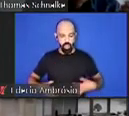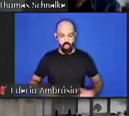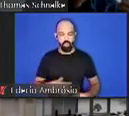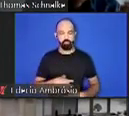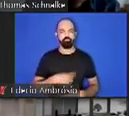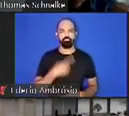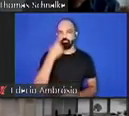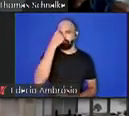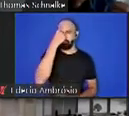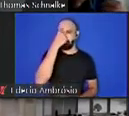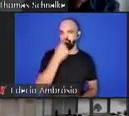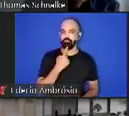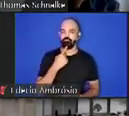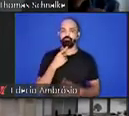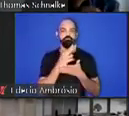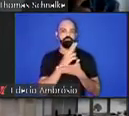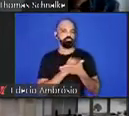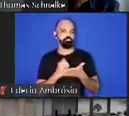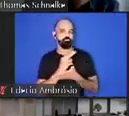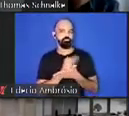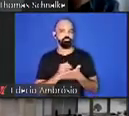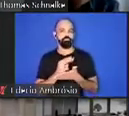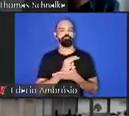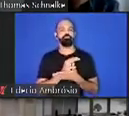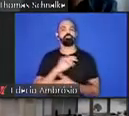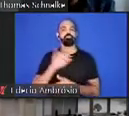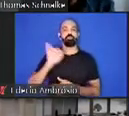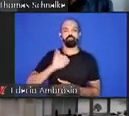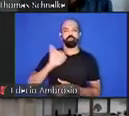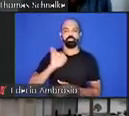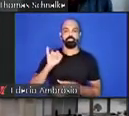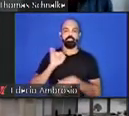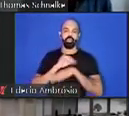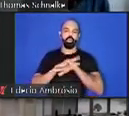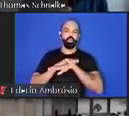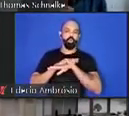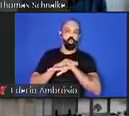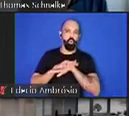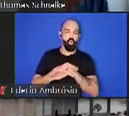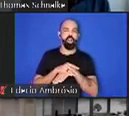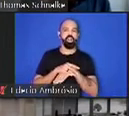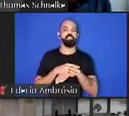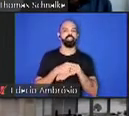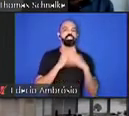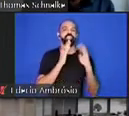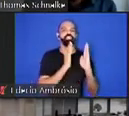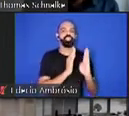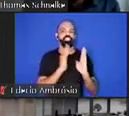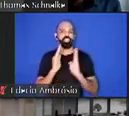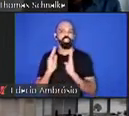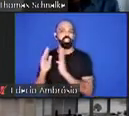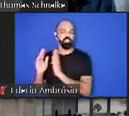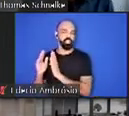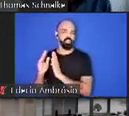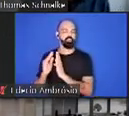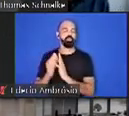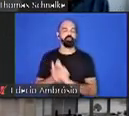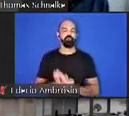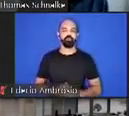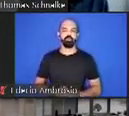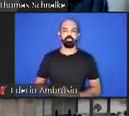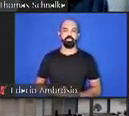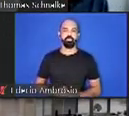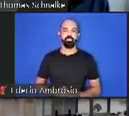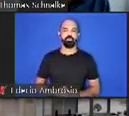ou representado por importantes doenças nos seus estágios distintos. E agora as